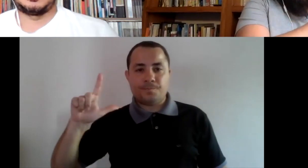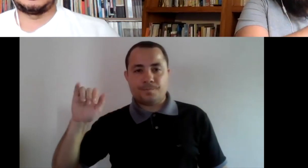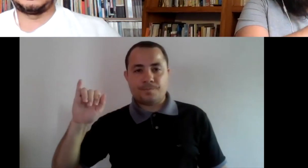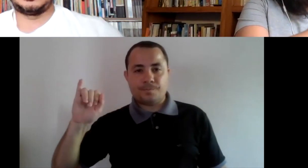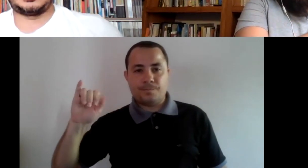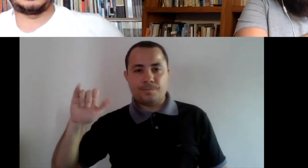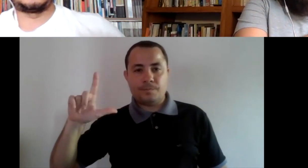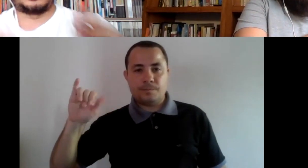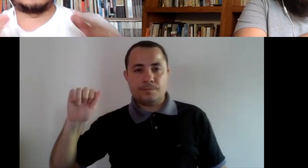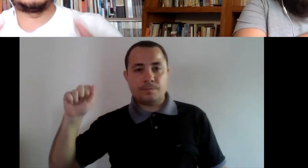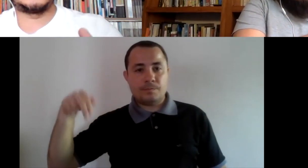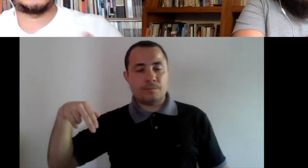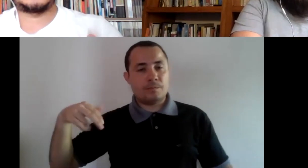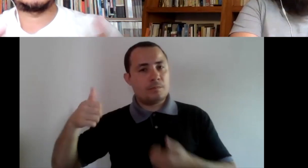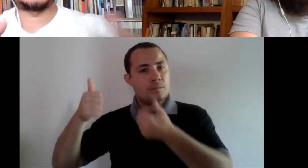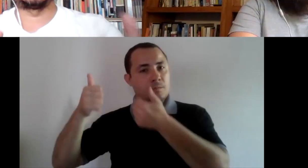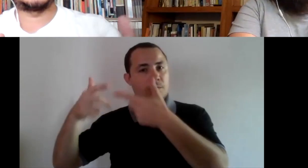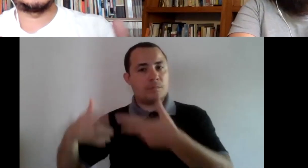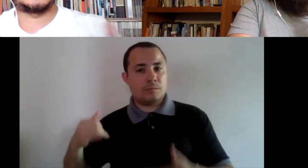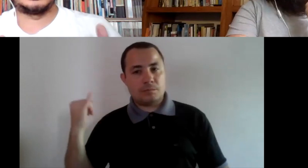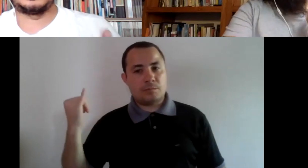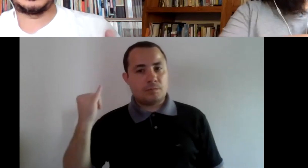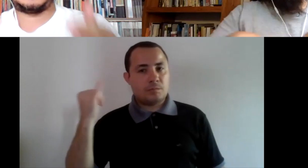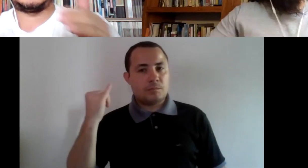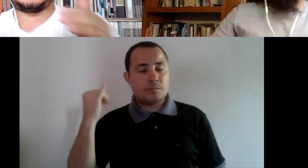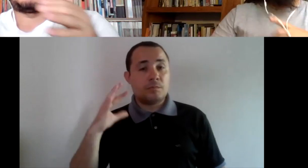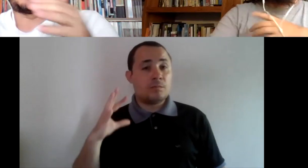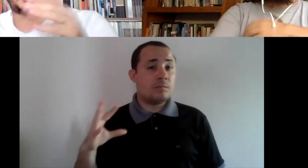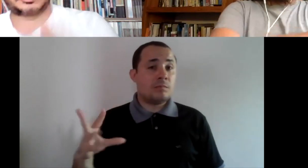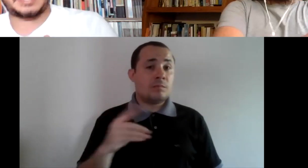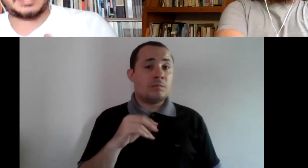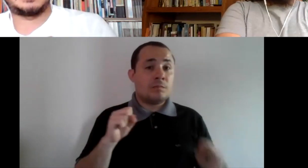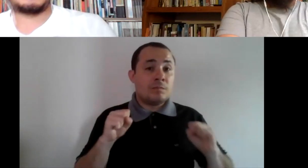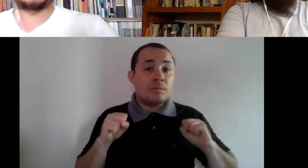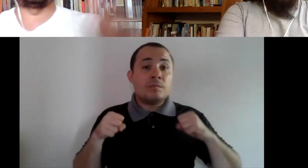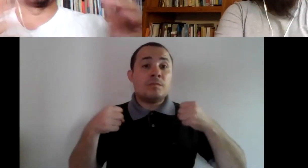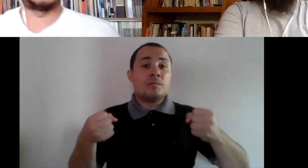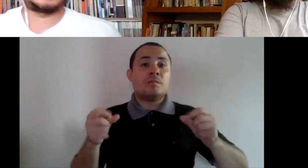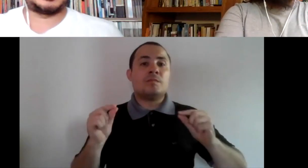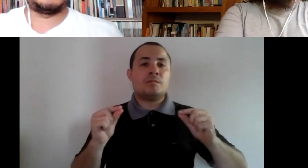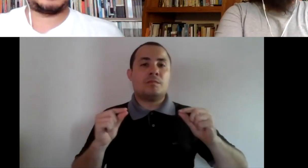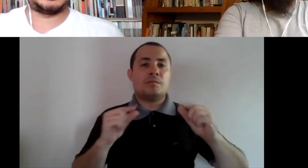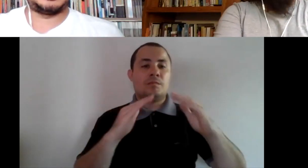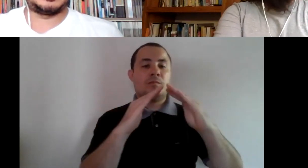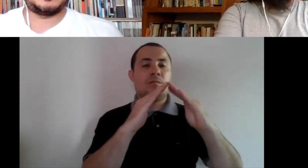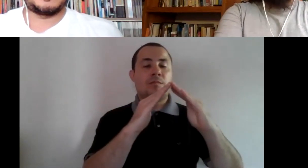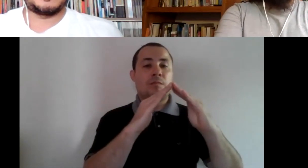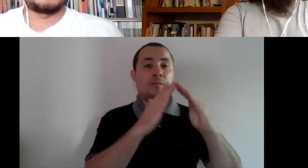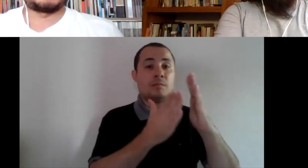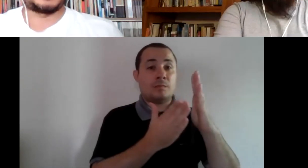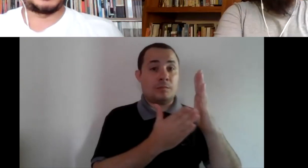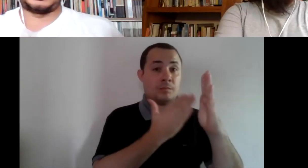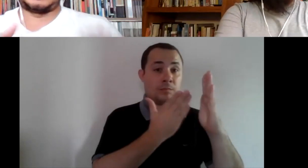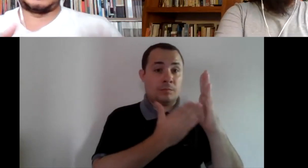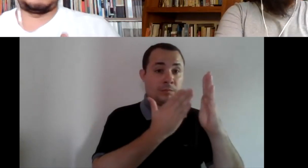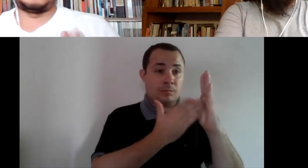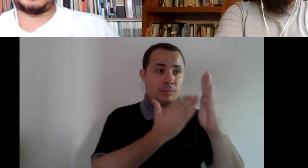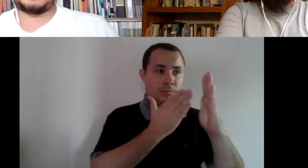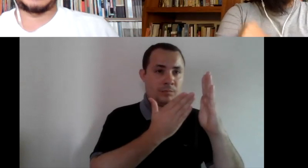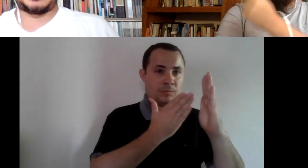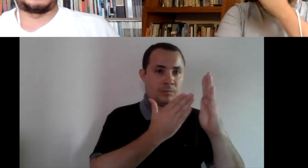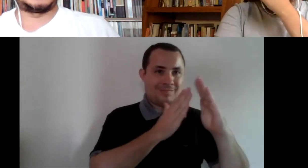né? De que todos os esforços sejam no sentido da biblioteca ser mais importante que a livraria, né? Eu acho que